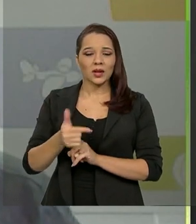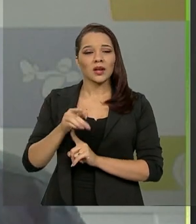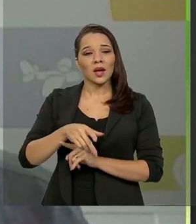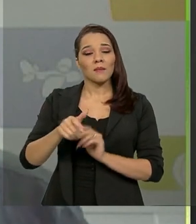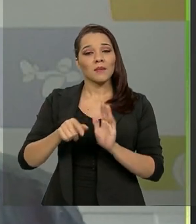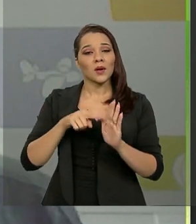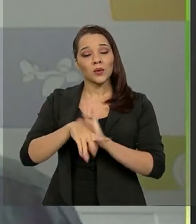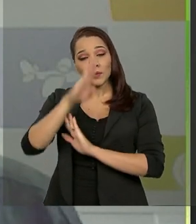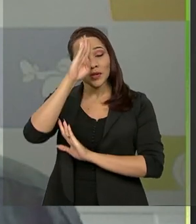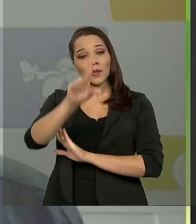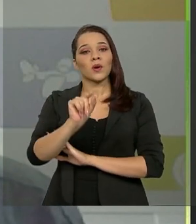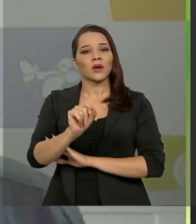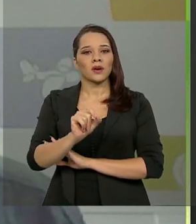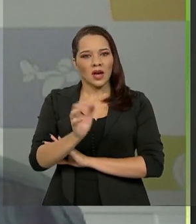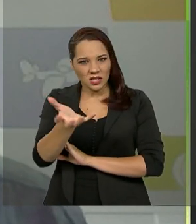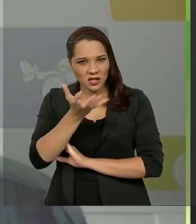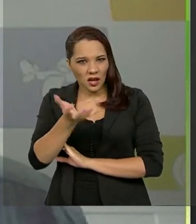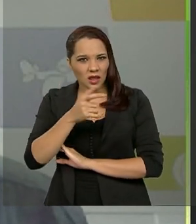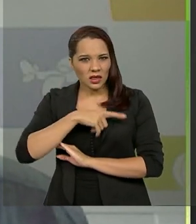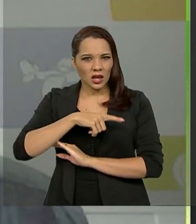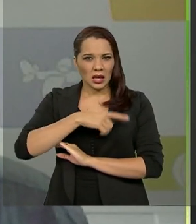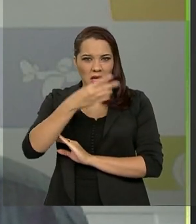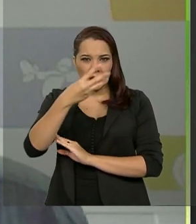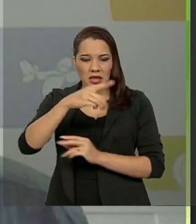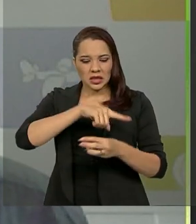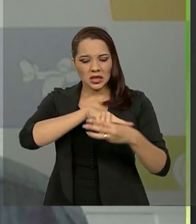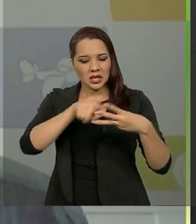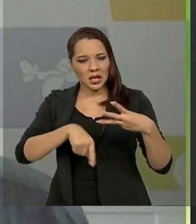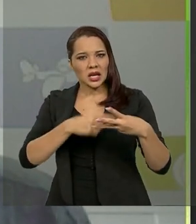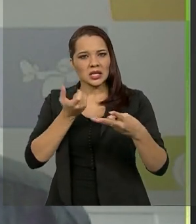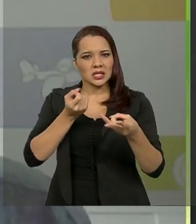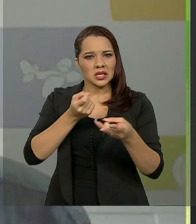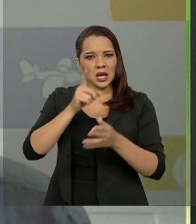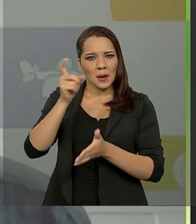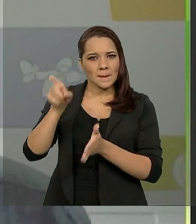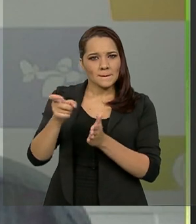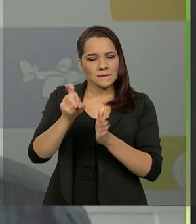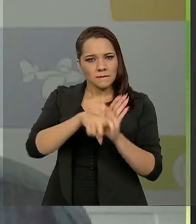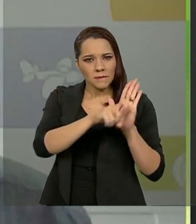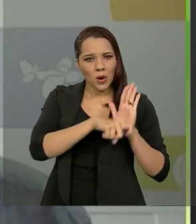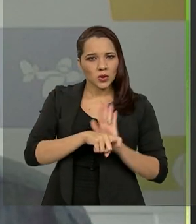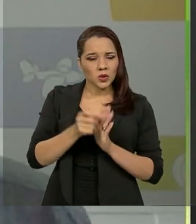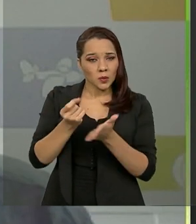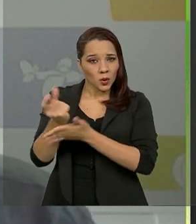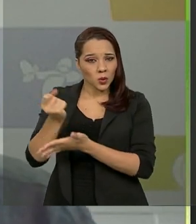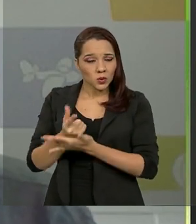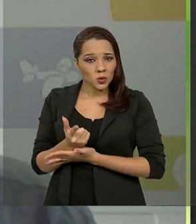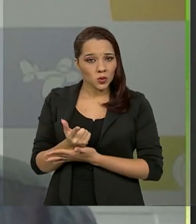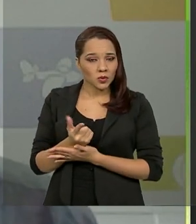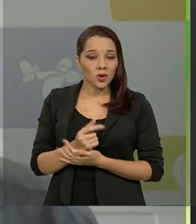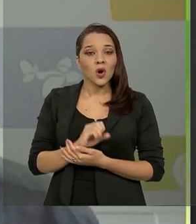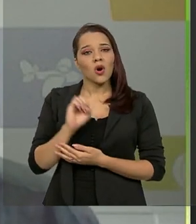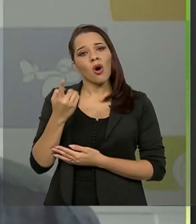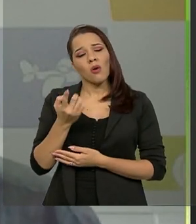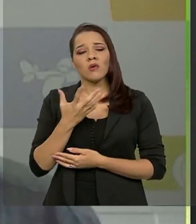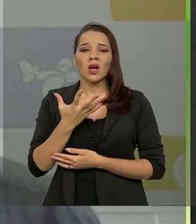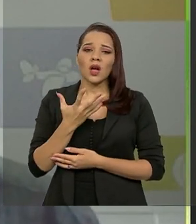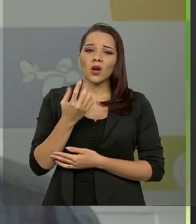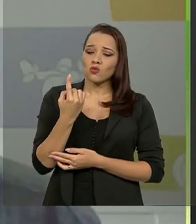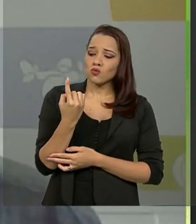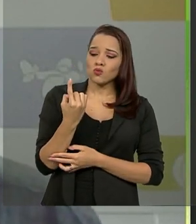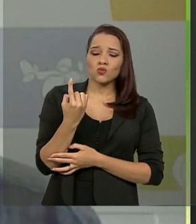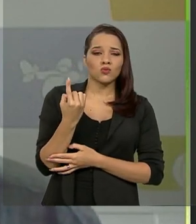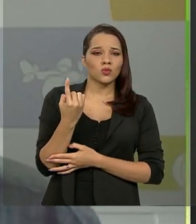primária é: queremos ainda ter três impostos sobre o consumo, de forma altamente complexa, ou queremos ter um único